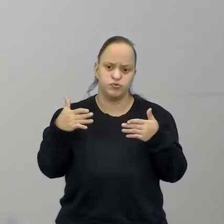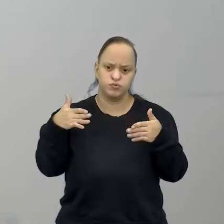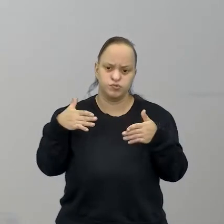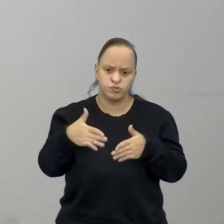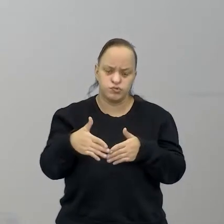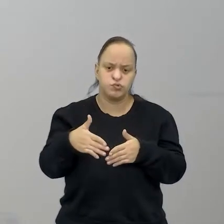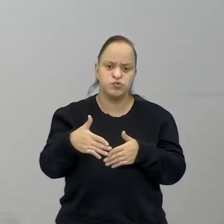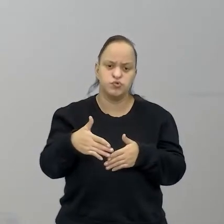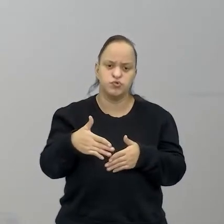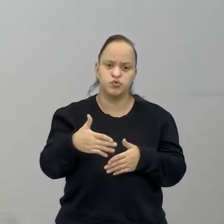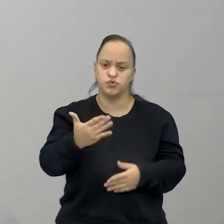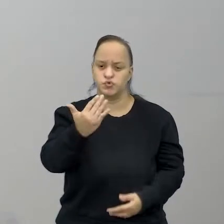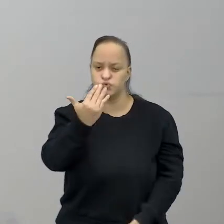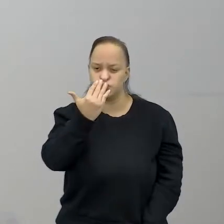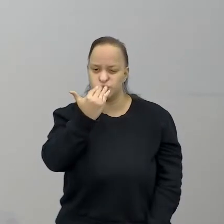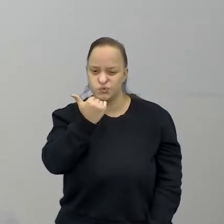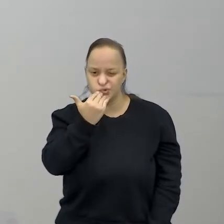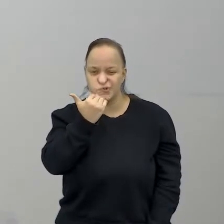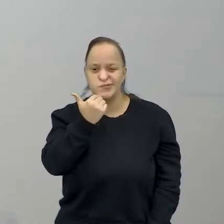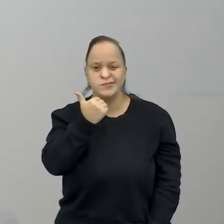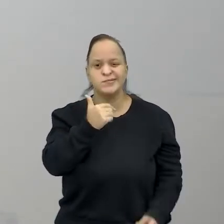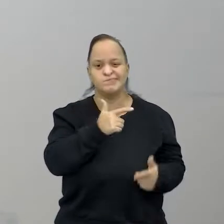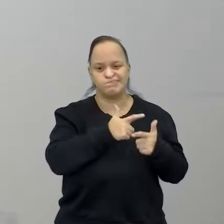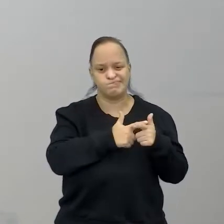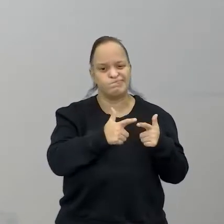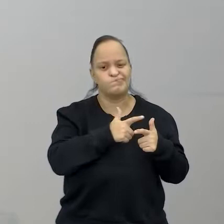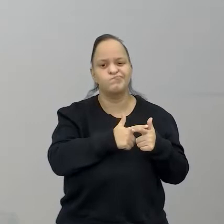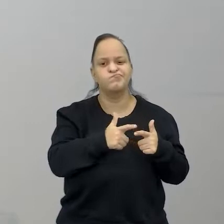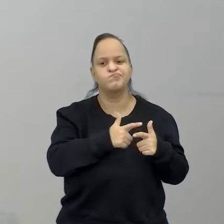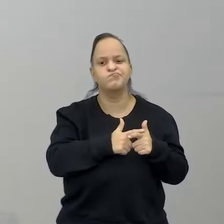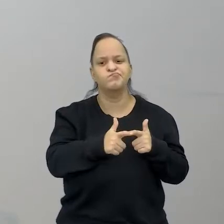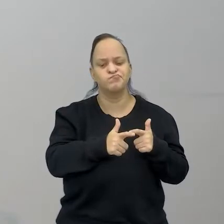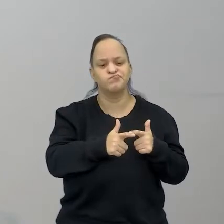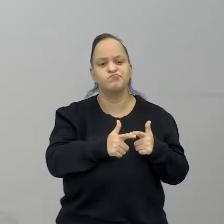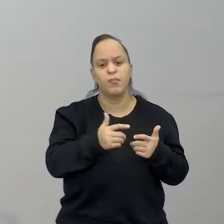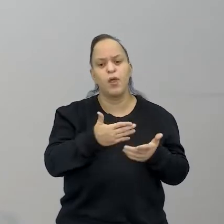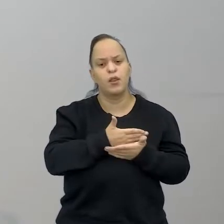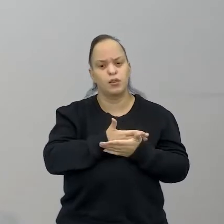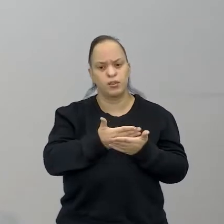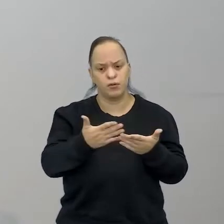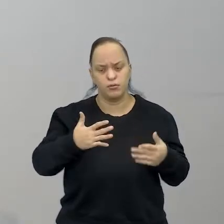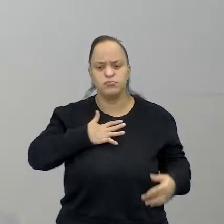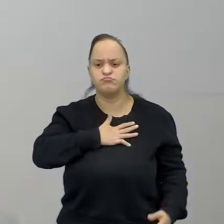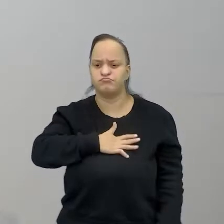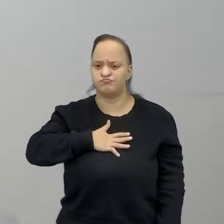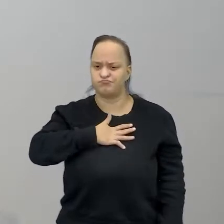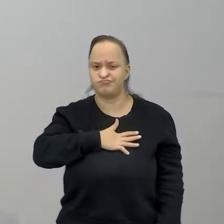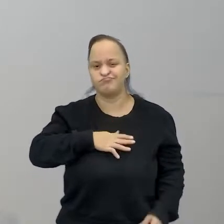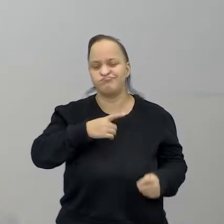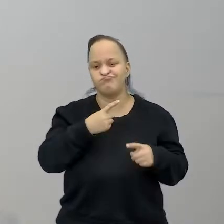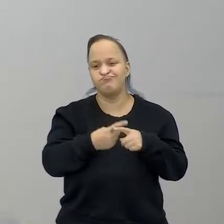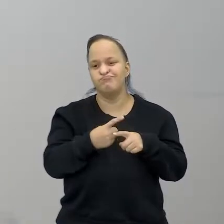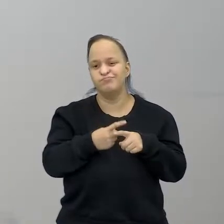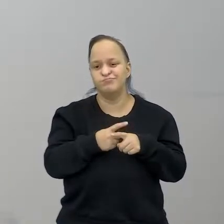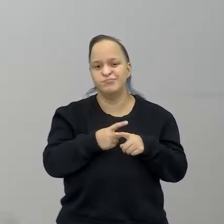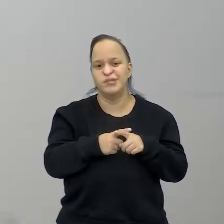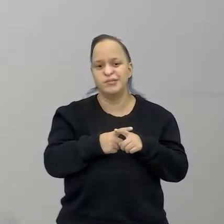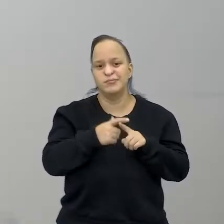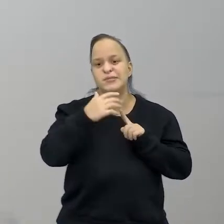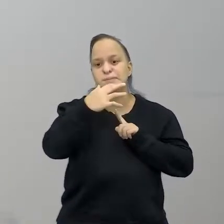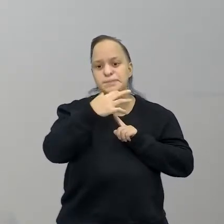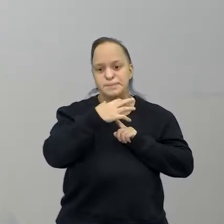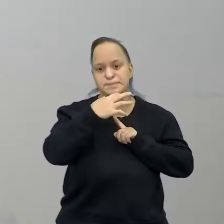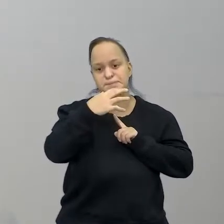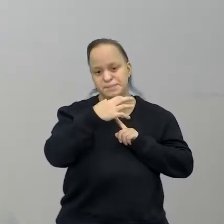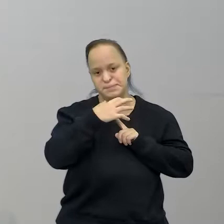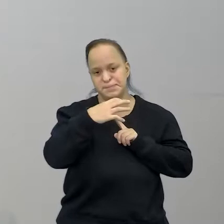eu sei que é um assunto que, tipo, a gente gosta de falar, porque justamente são coisas que afetam a gente diretamente. Ou se não afetam a